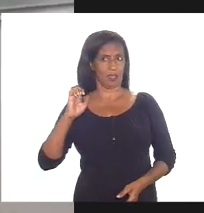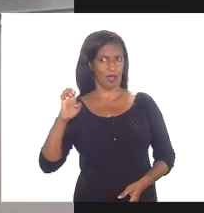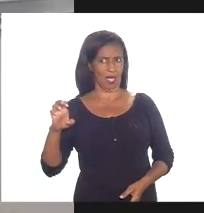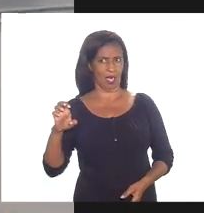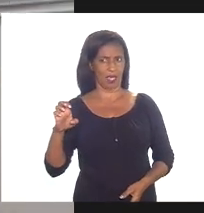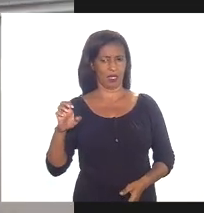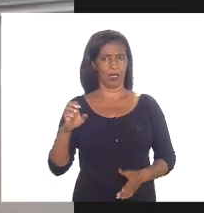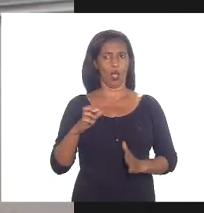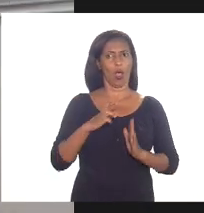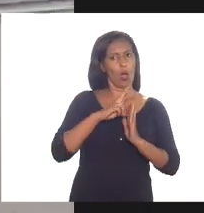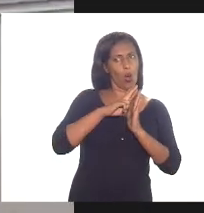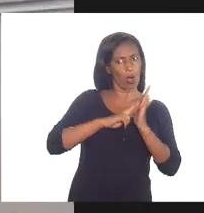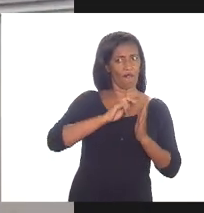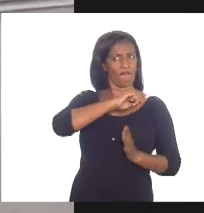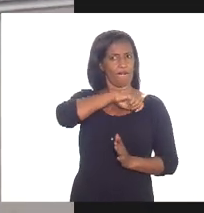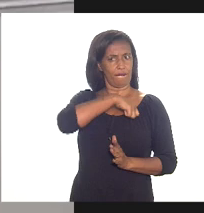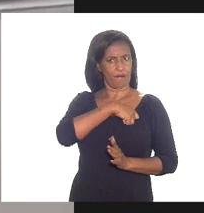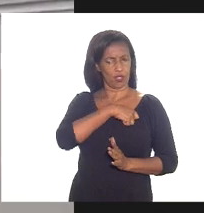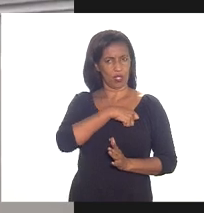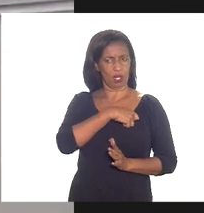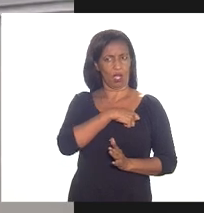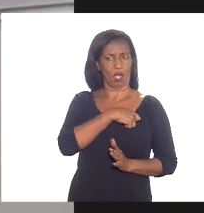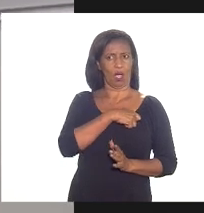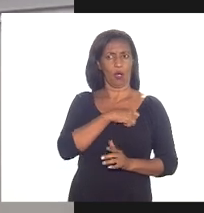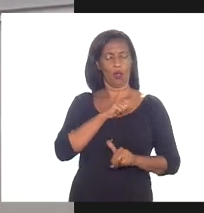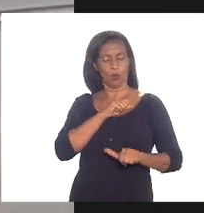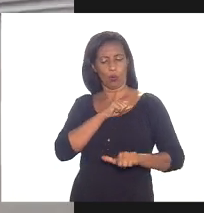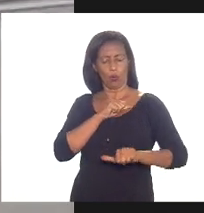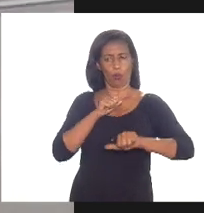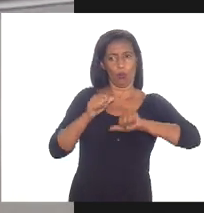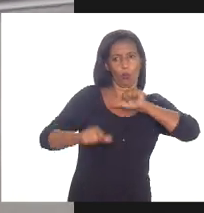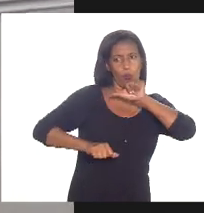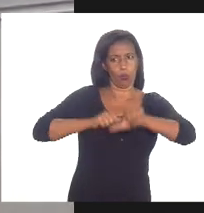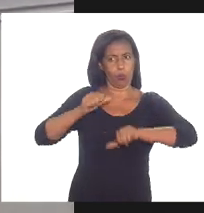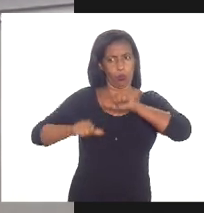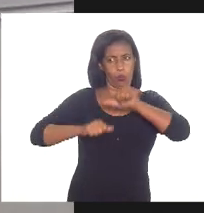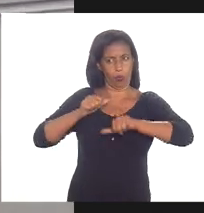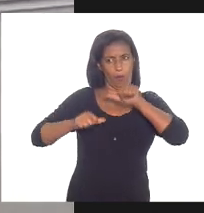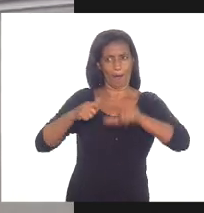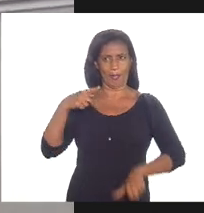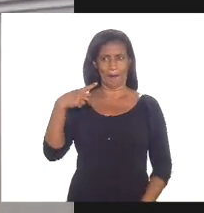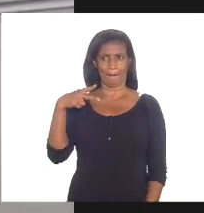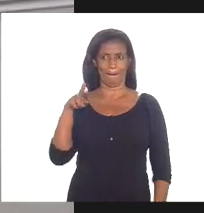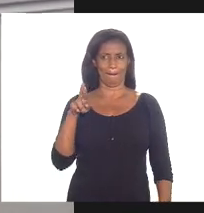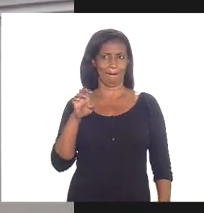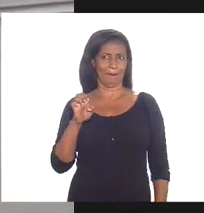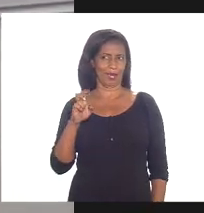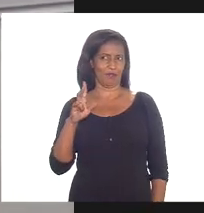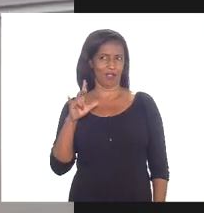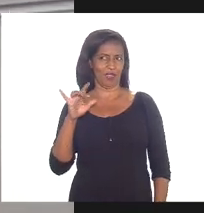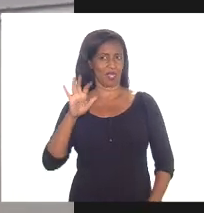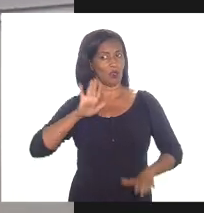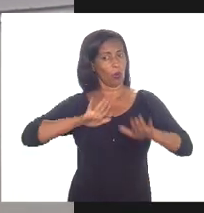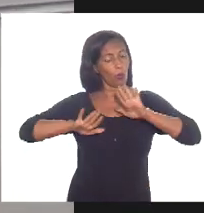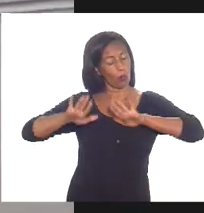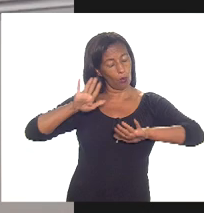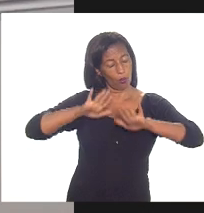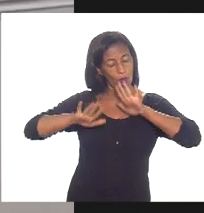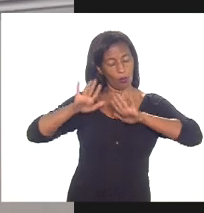com o regime de recuperação fiscal e com a reforma da Previdência é temerário, são assuntos